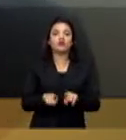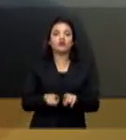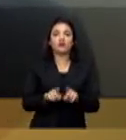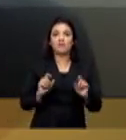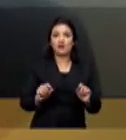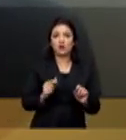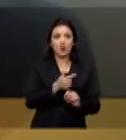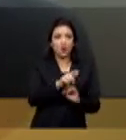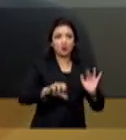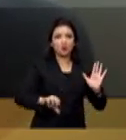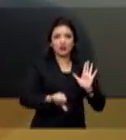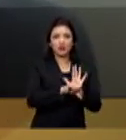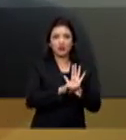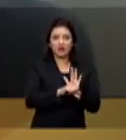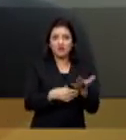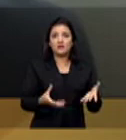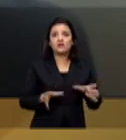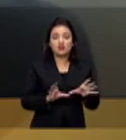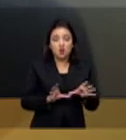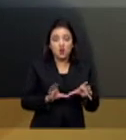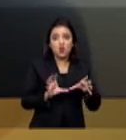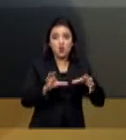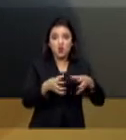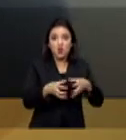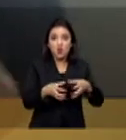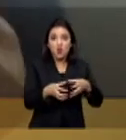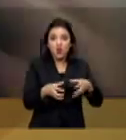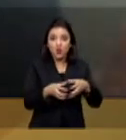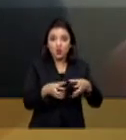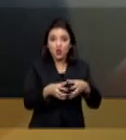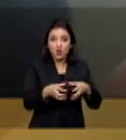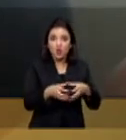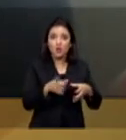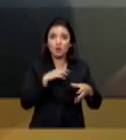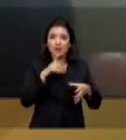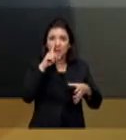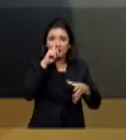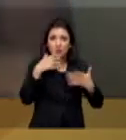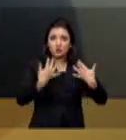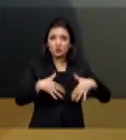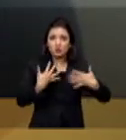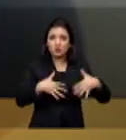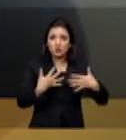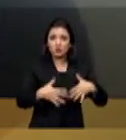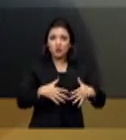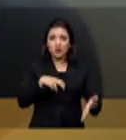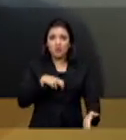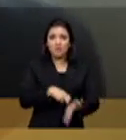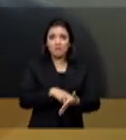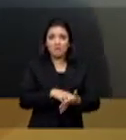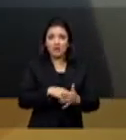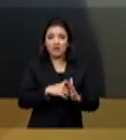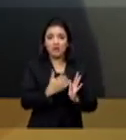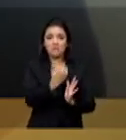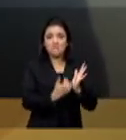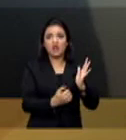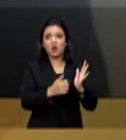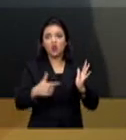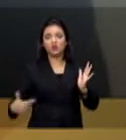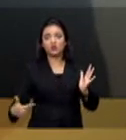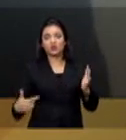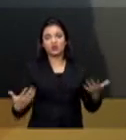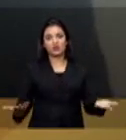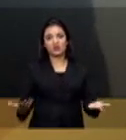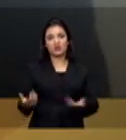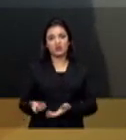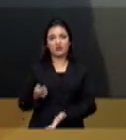Condutas inegavelmente graves, que protegem um bem jurídico absolutamente caro ao Estado Democrático de Direito, que é a